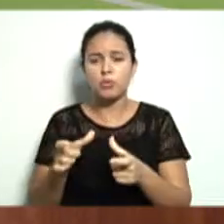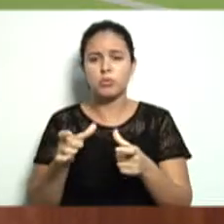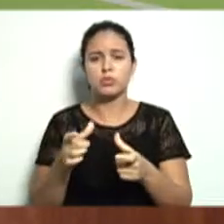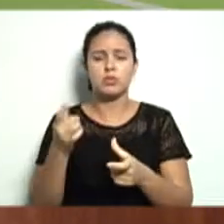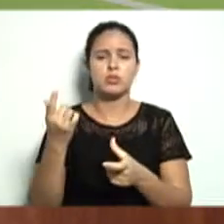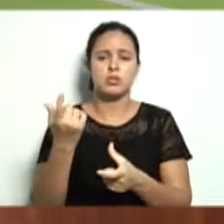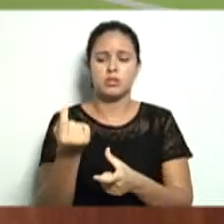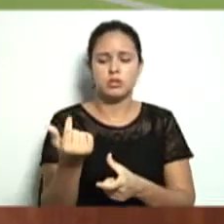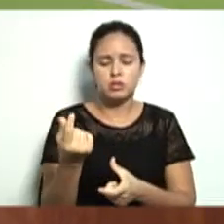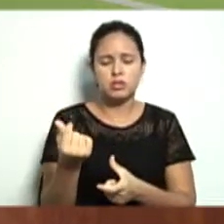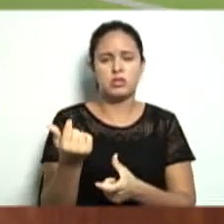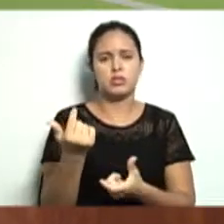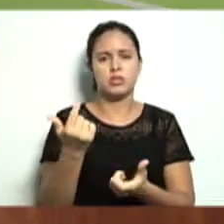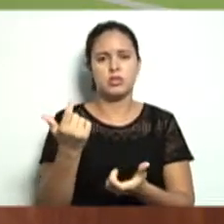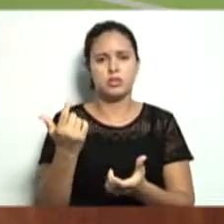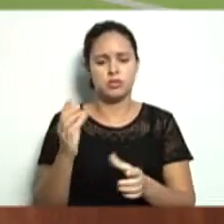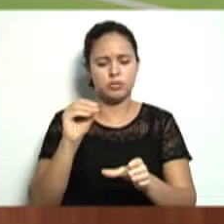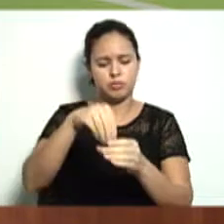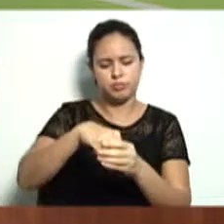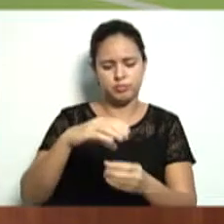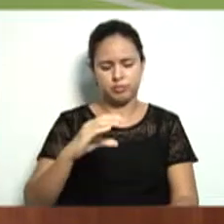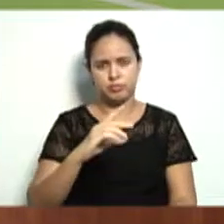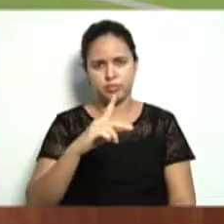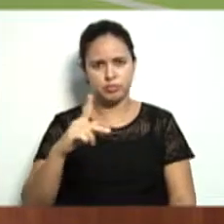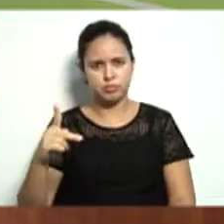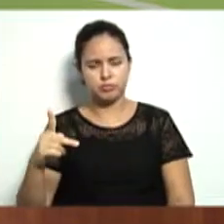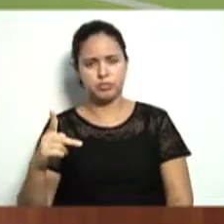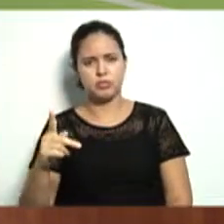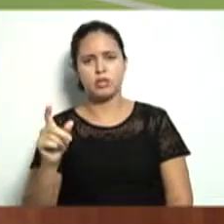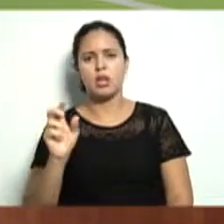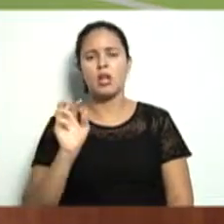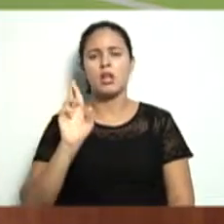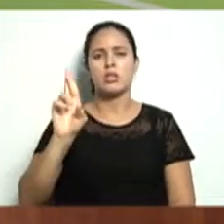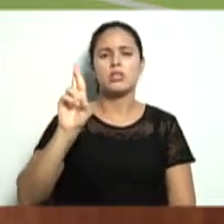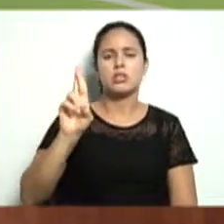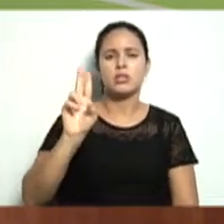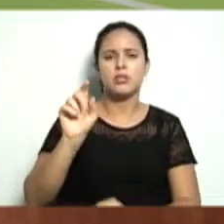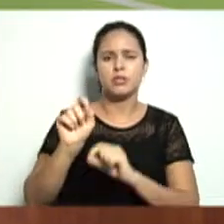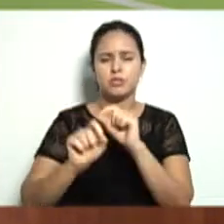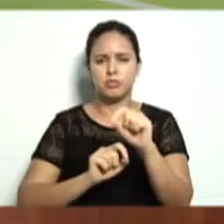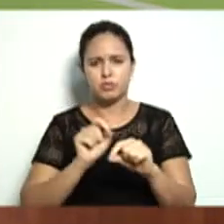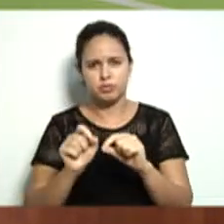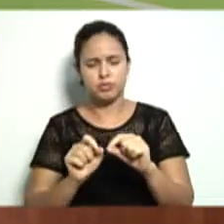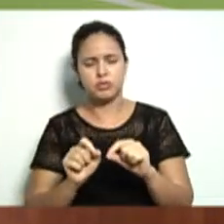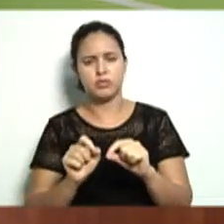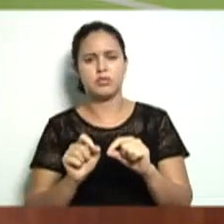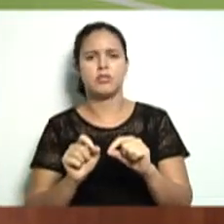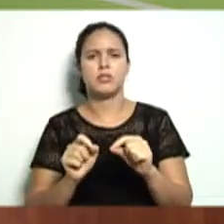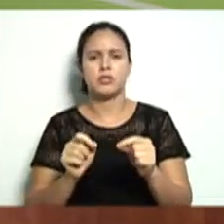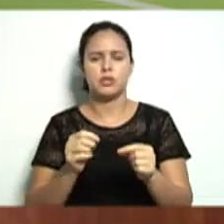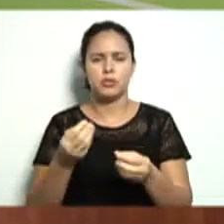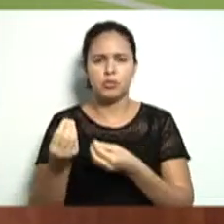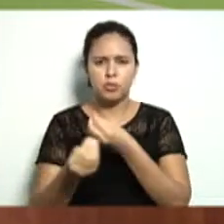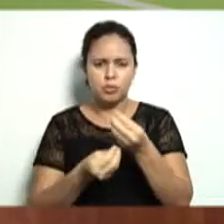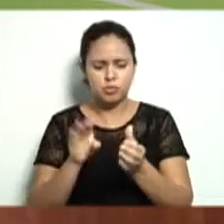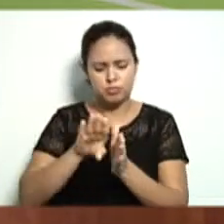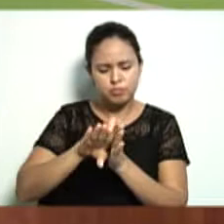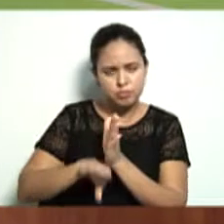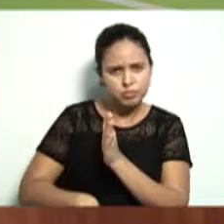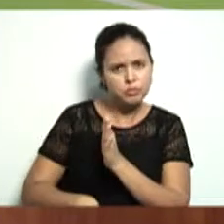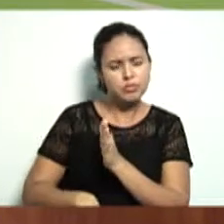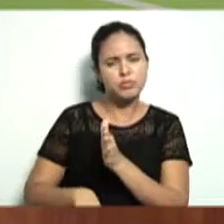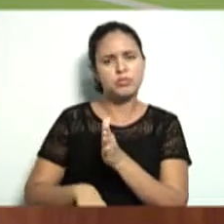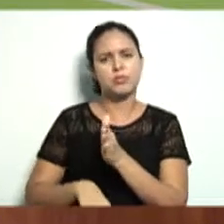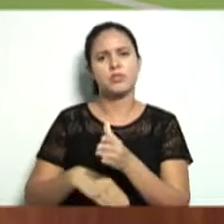empregado esse recurso financeiro, com quem ou quanto vai ser repassado de sobras para os